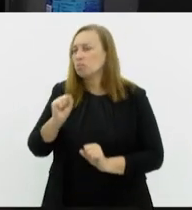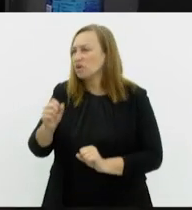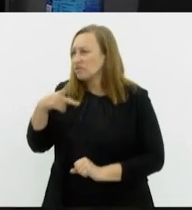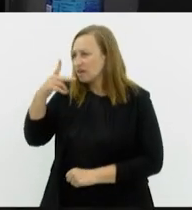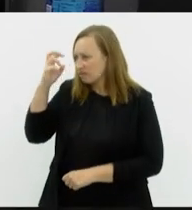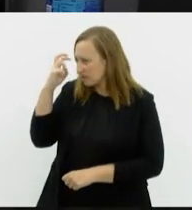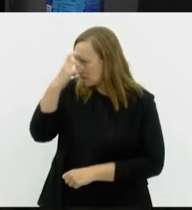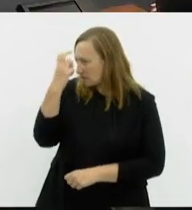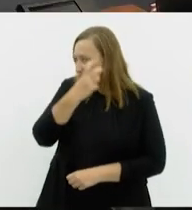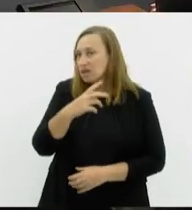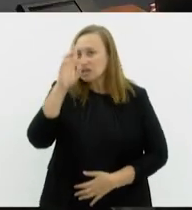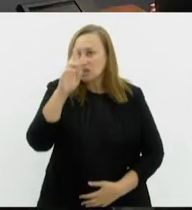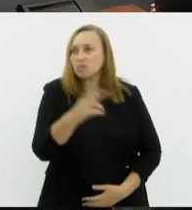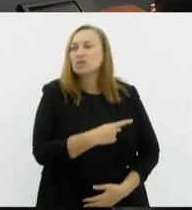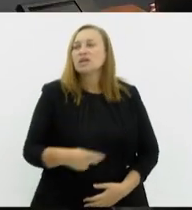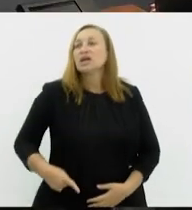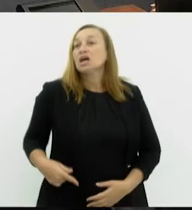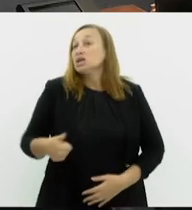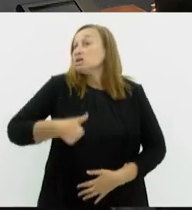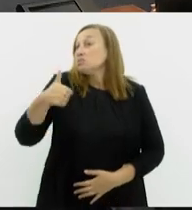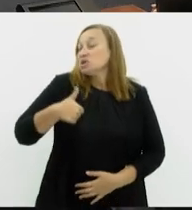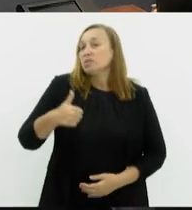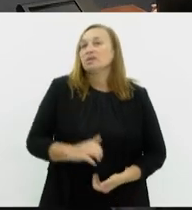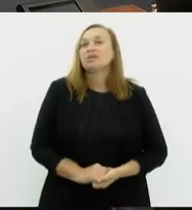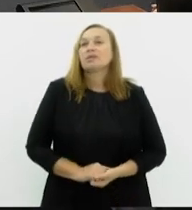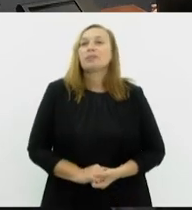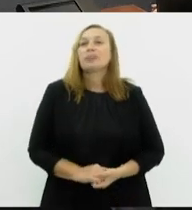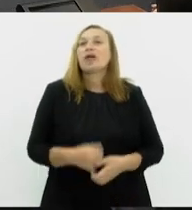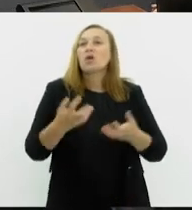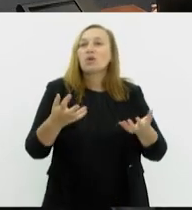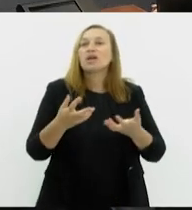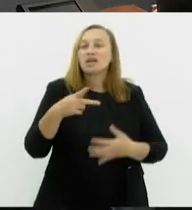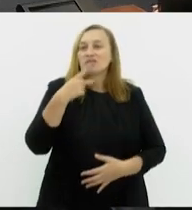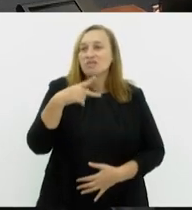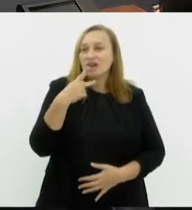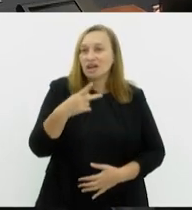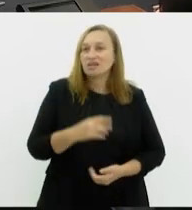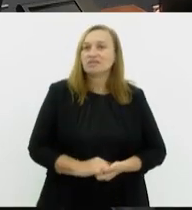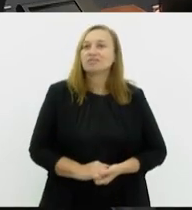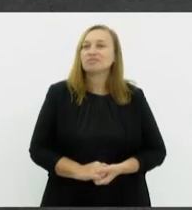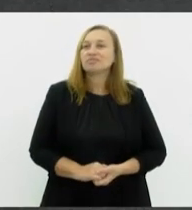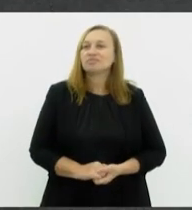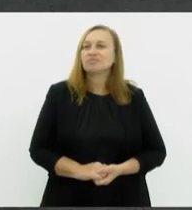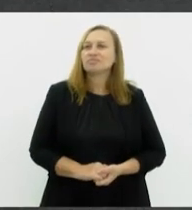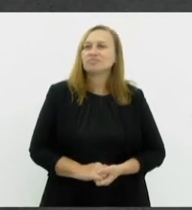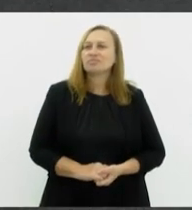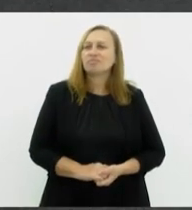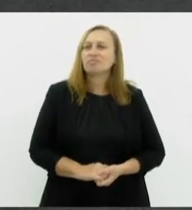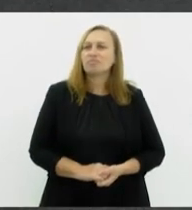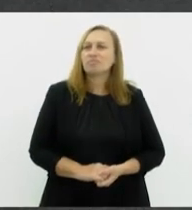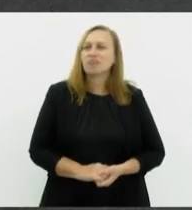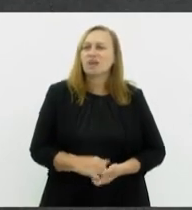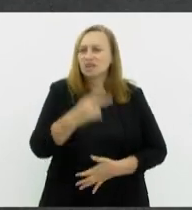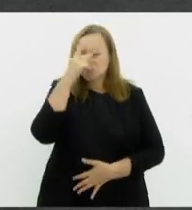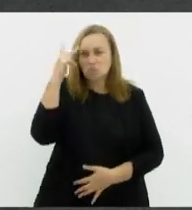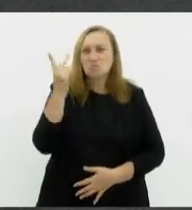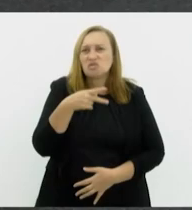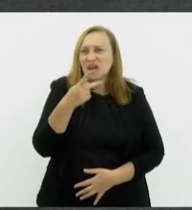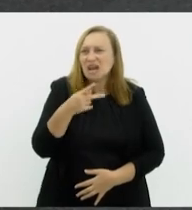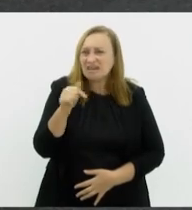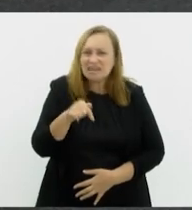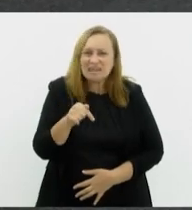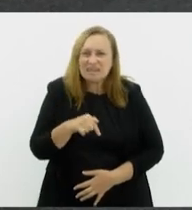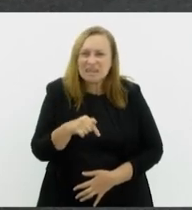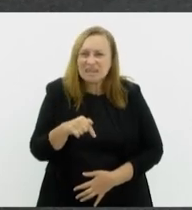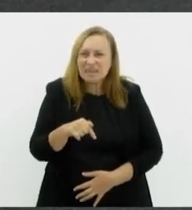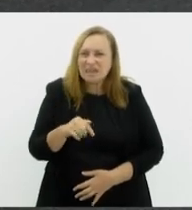Verônica. Presidente, em primeiro lugar, eu queria dizer uma coisa, As pessoas falaram aqui que